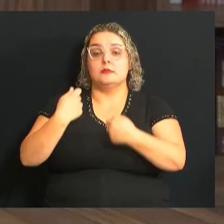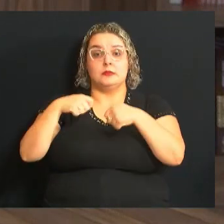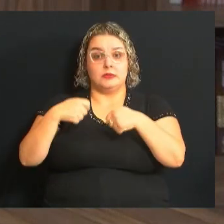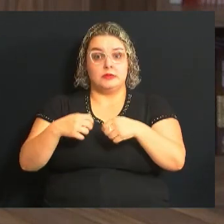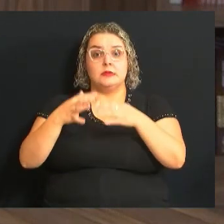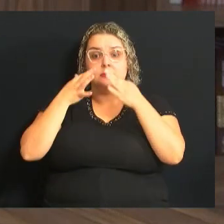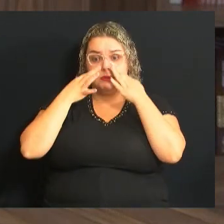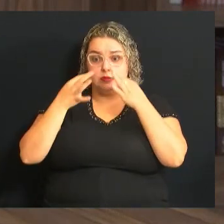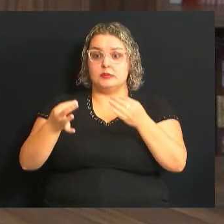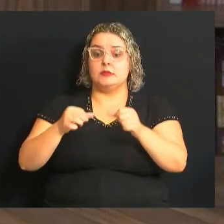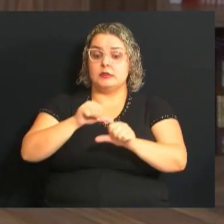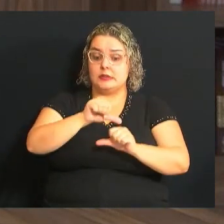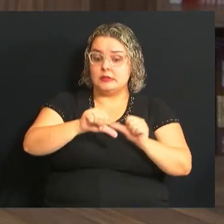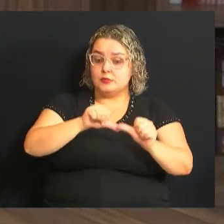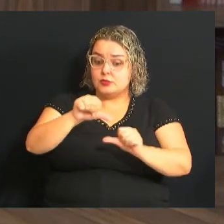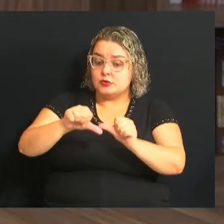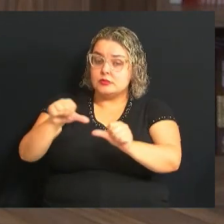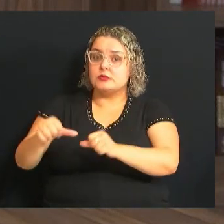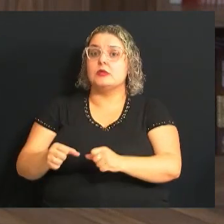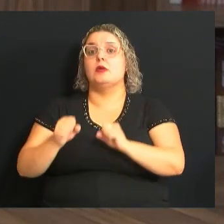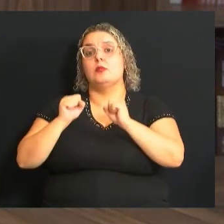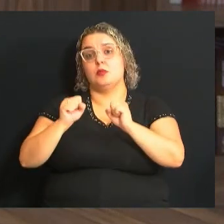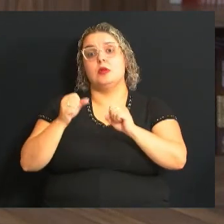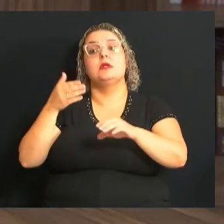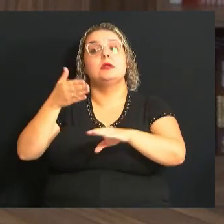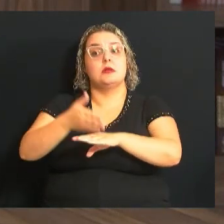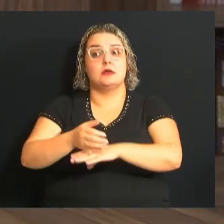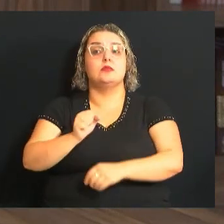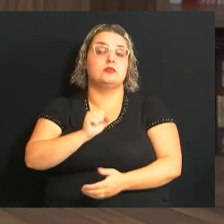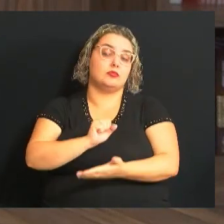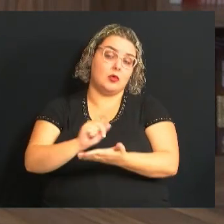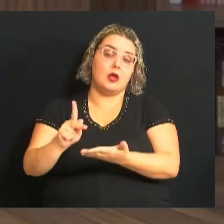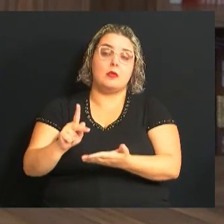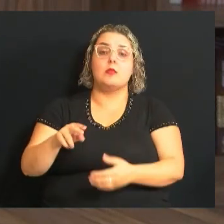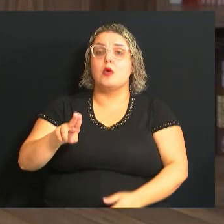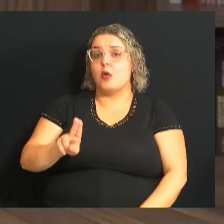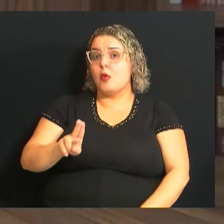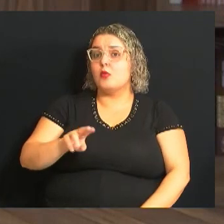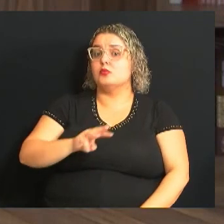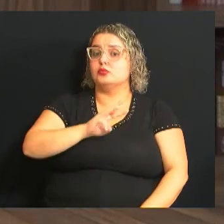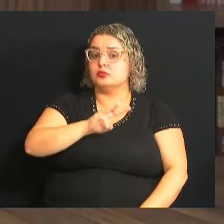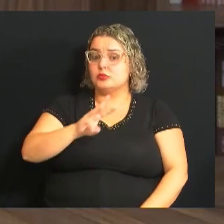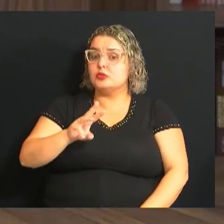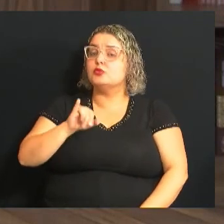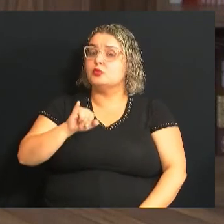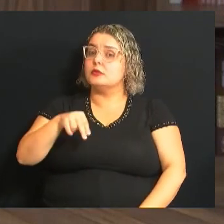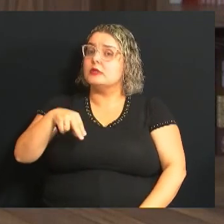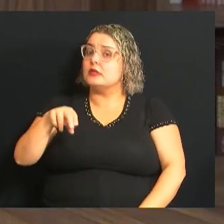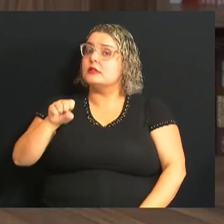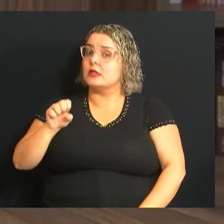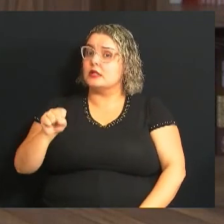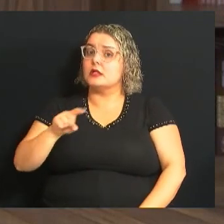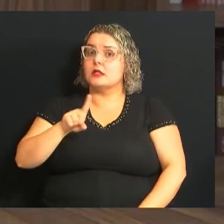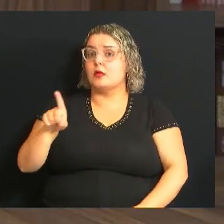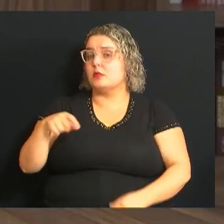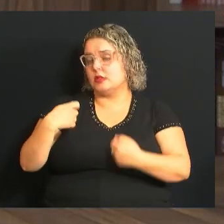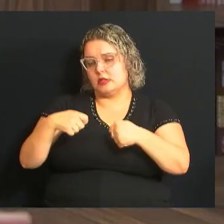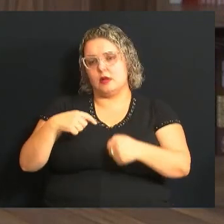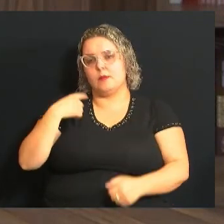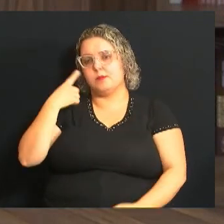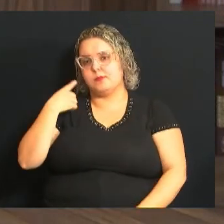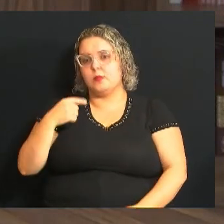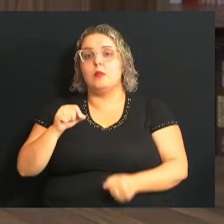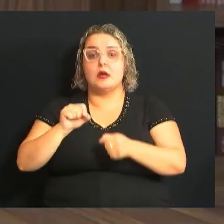essas alterações e poder entrar no aplicativo ou no site do INSS. Lá não precisa ser advogado para poder fazer